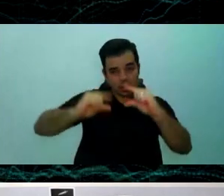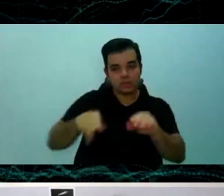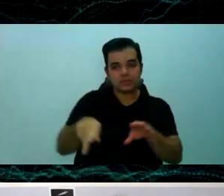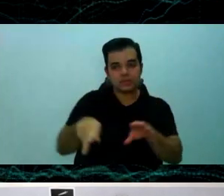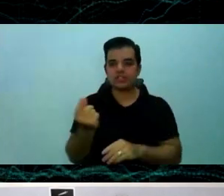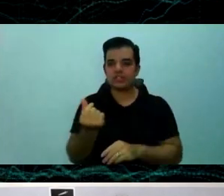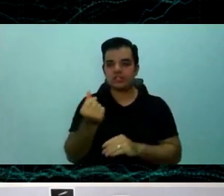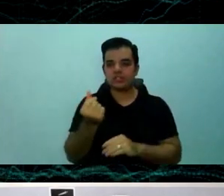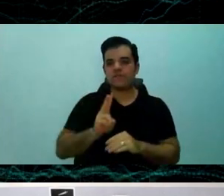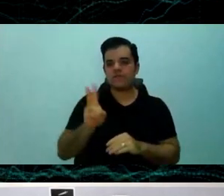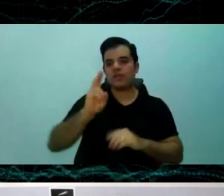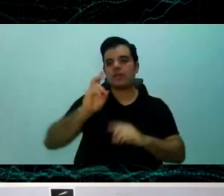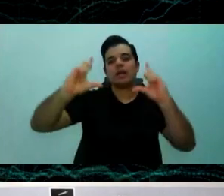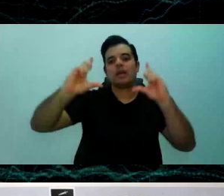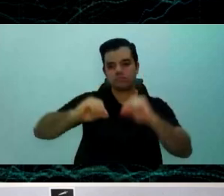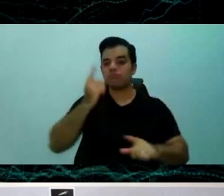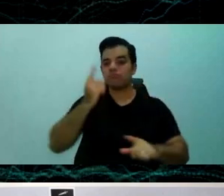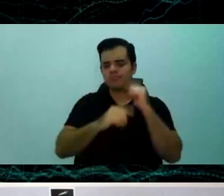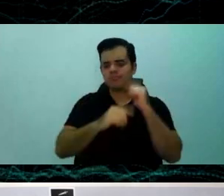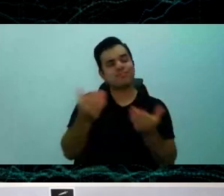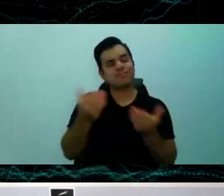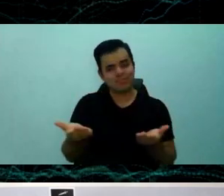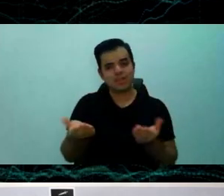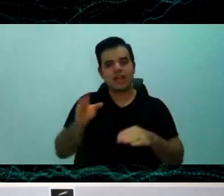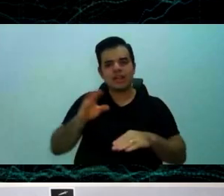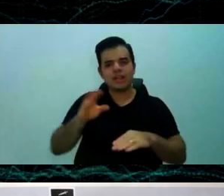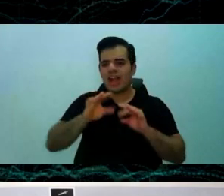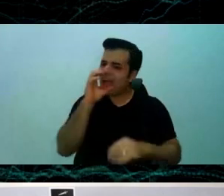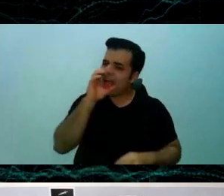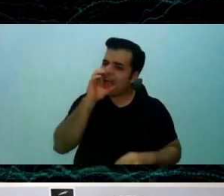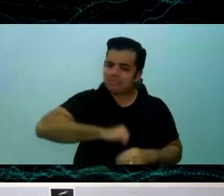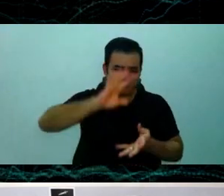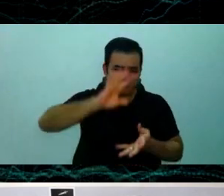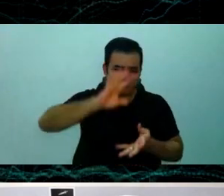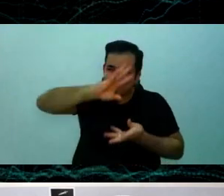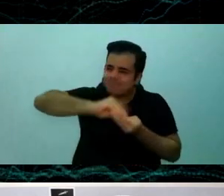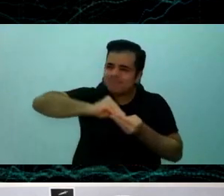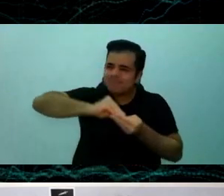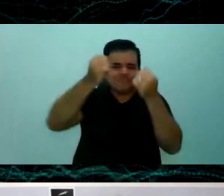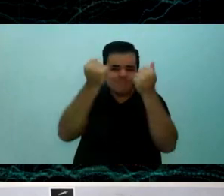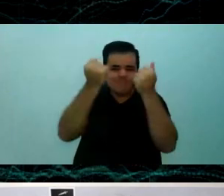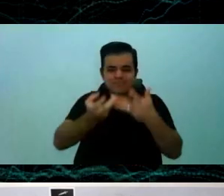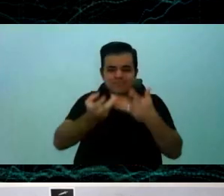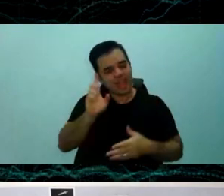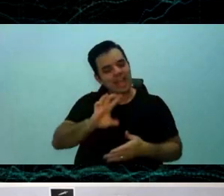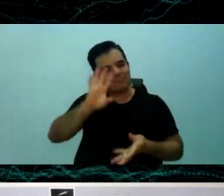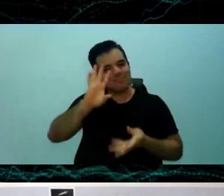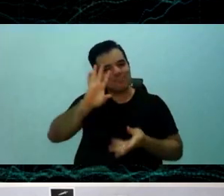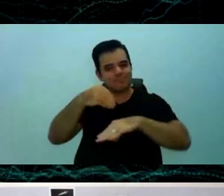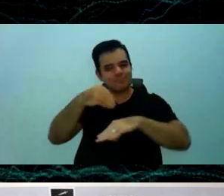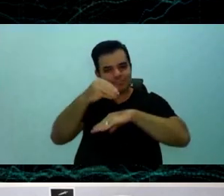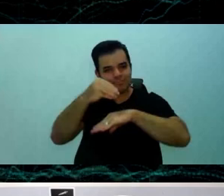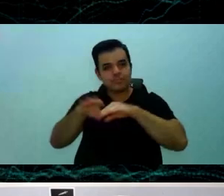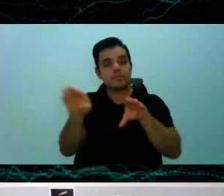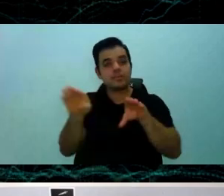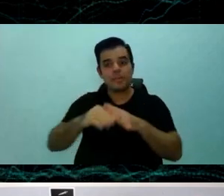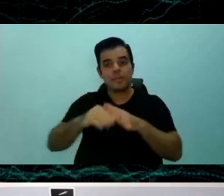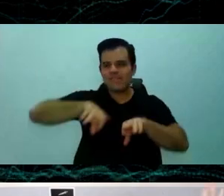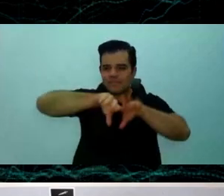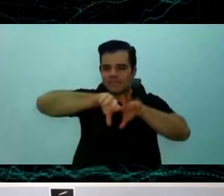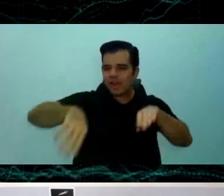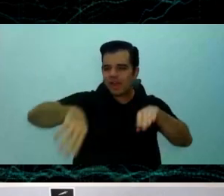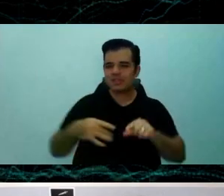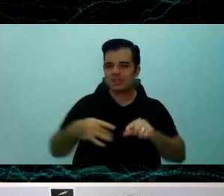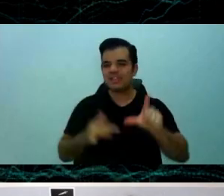à ferramenta. Então, basicamente, de uma forma assim, super rápida e resumida, é isso, tá? Documentação e recursos disponíveis, vou deixar isso nos slides